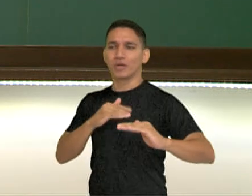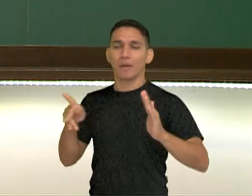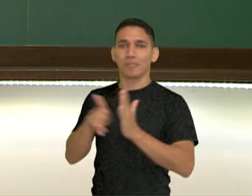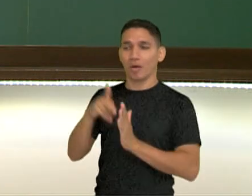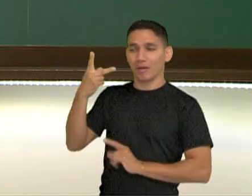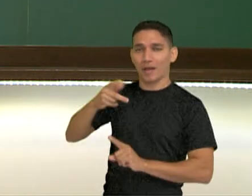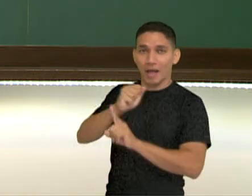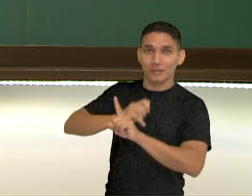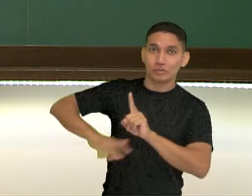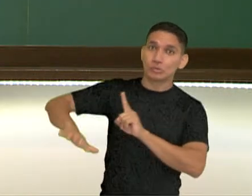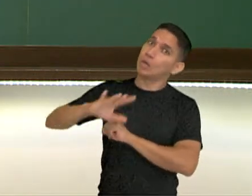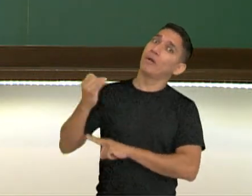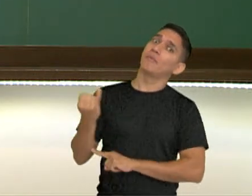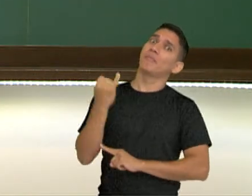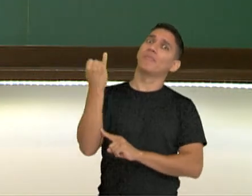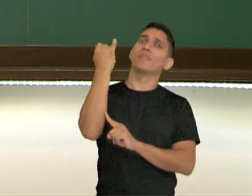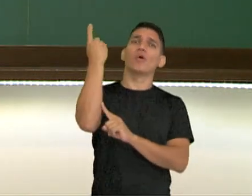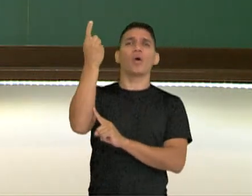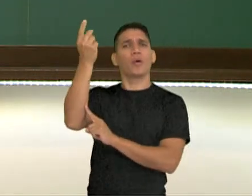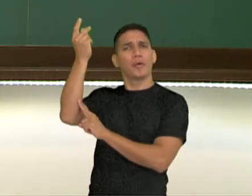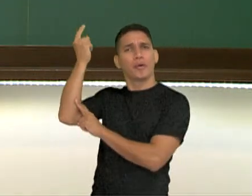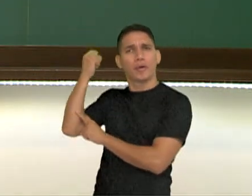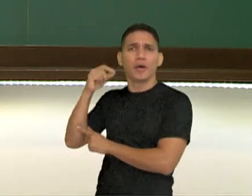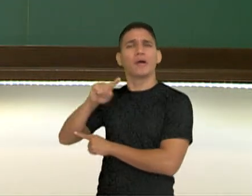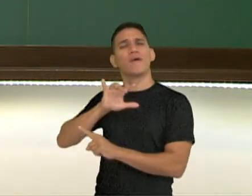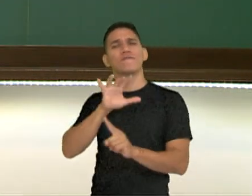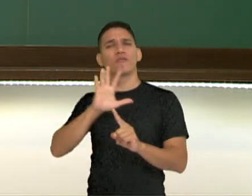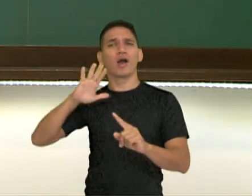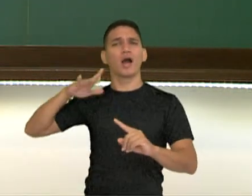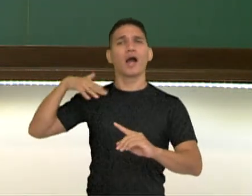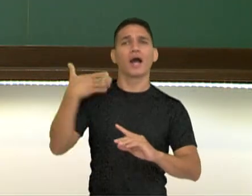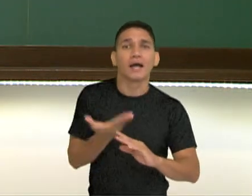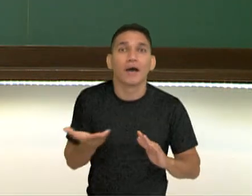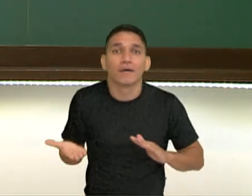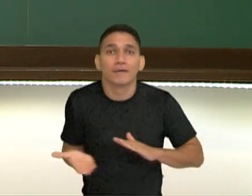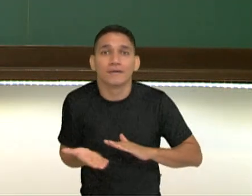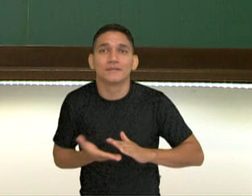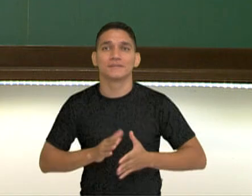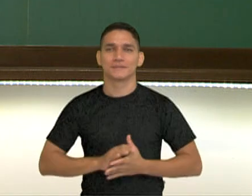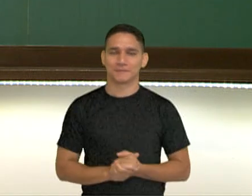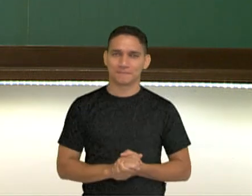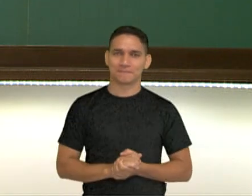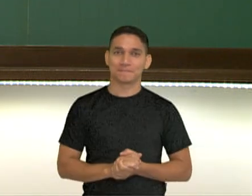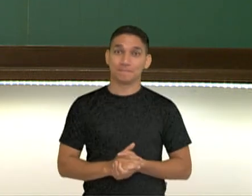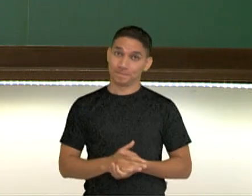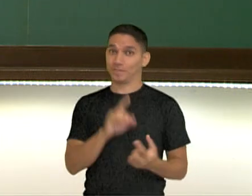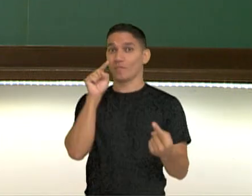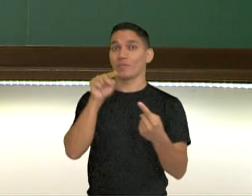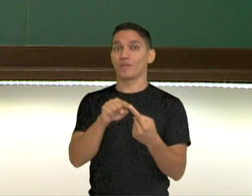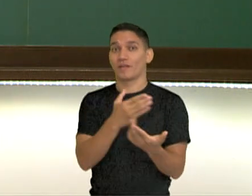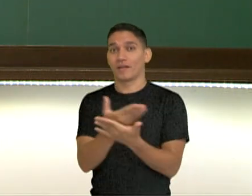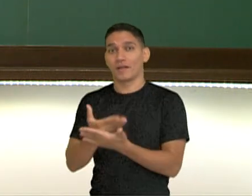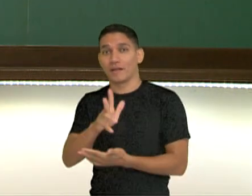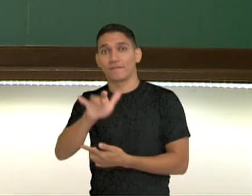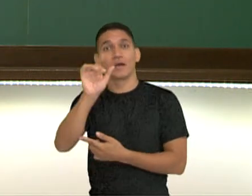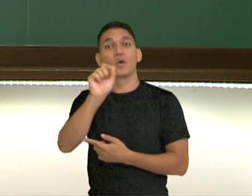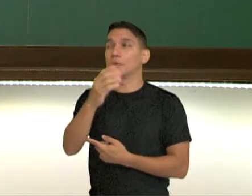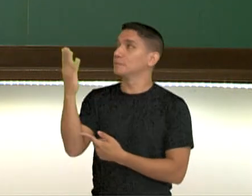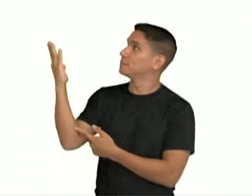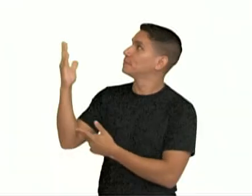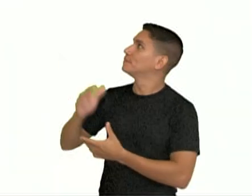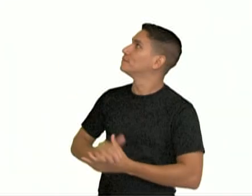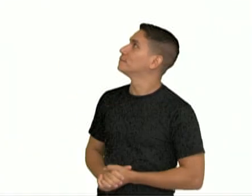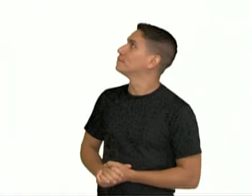foi tão importante e tão influente até os dias de hoje. Os objetivos da nossa aula de hoje